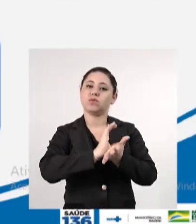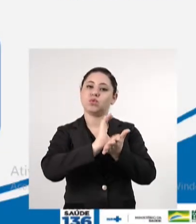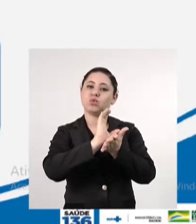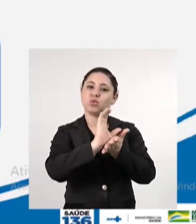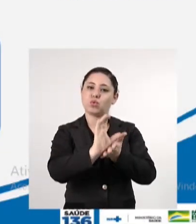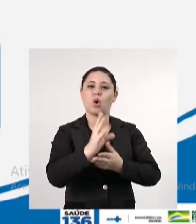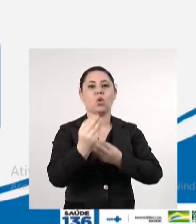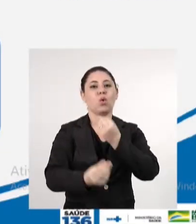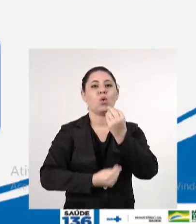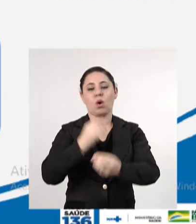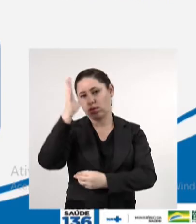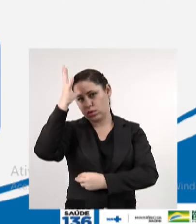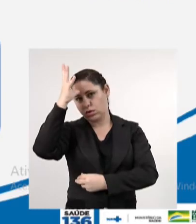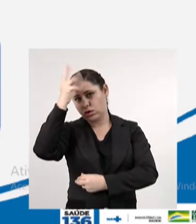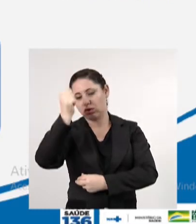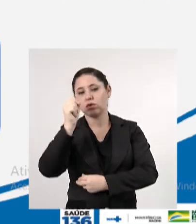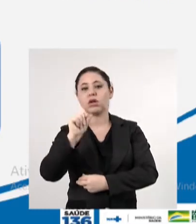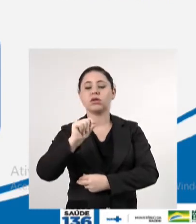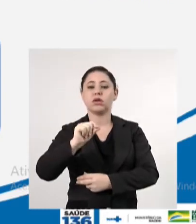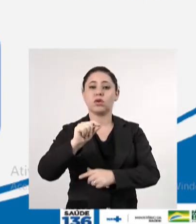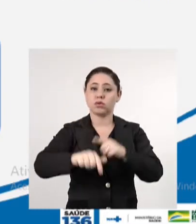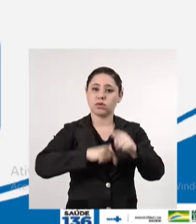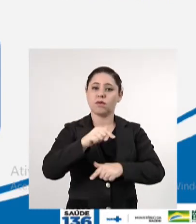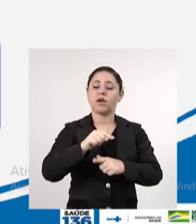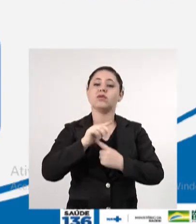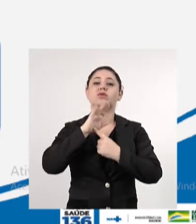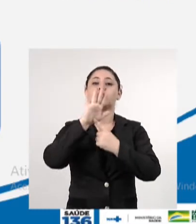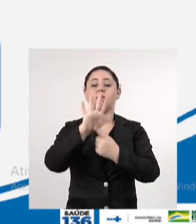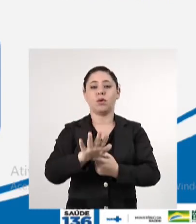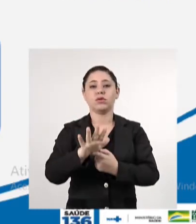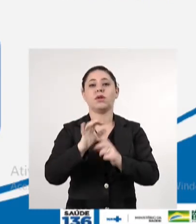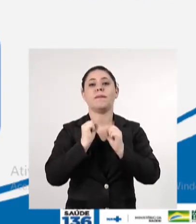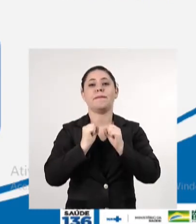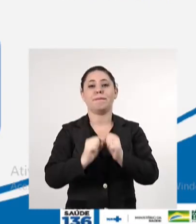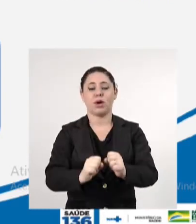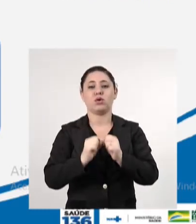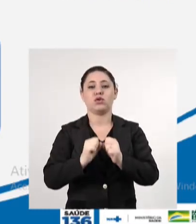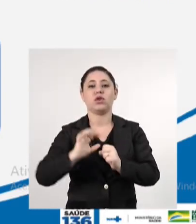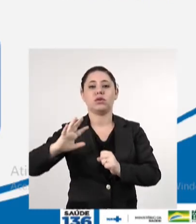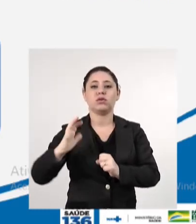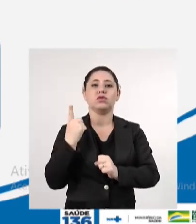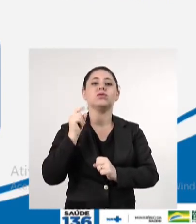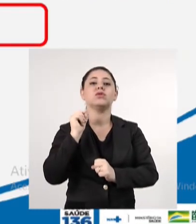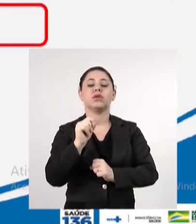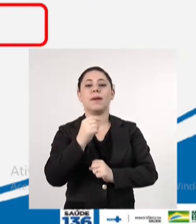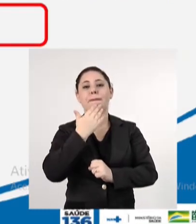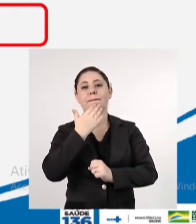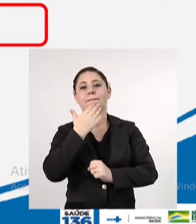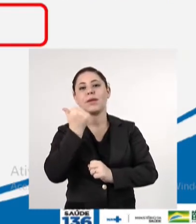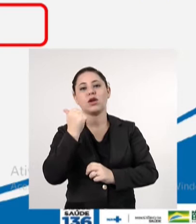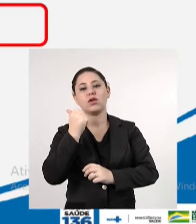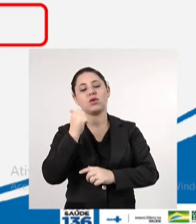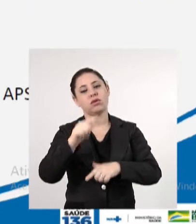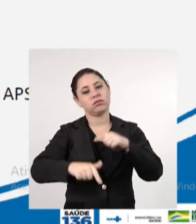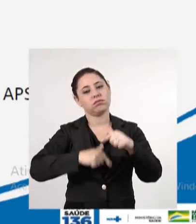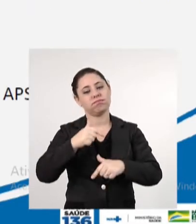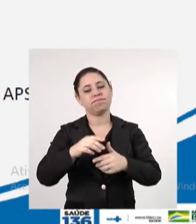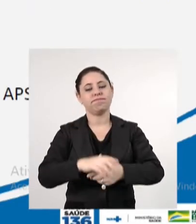recurso conforme o resultado que aquele serviço demonstra, pode causar essas melhorias para o